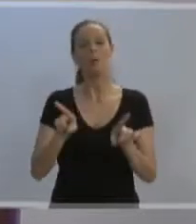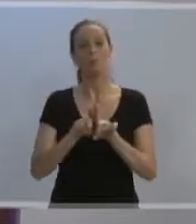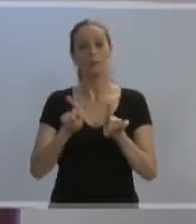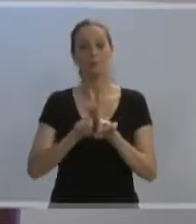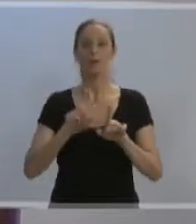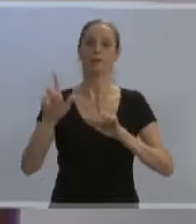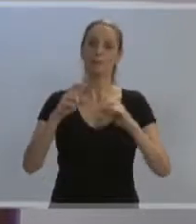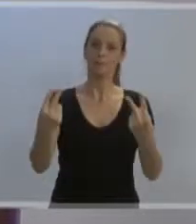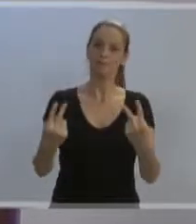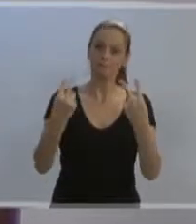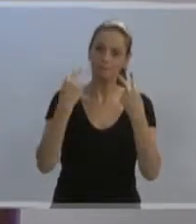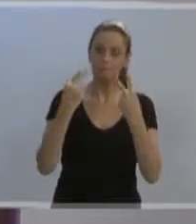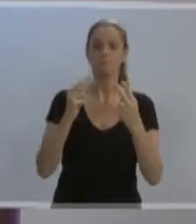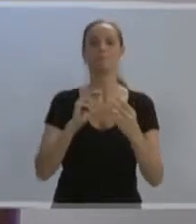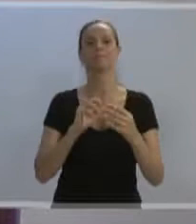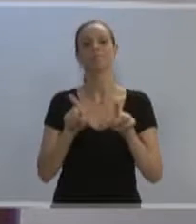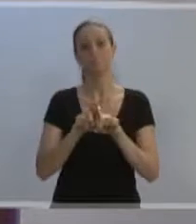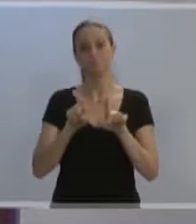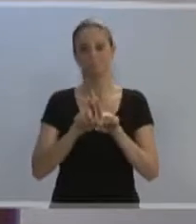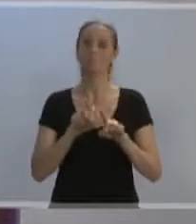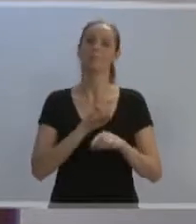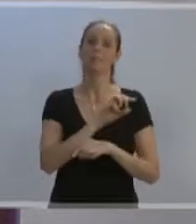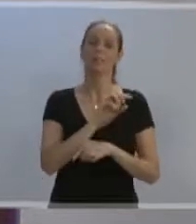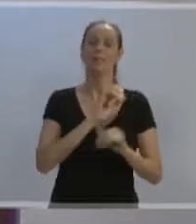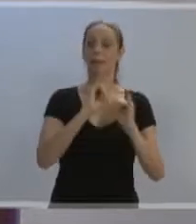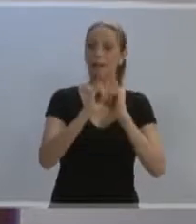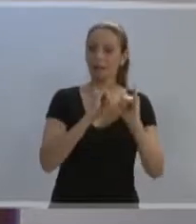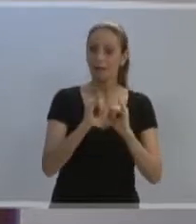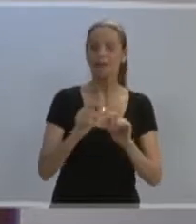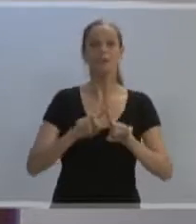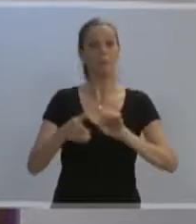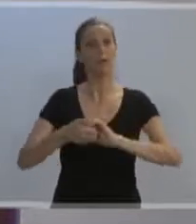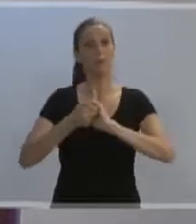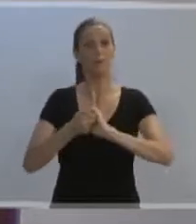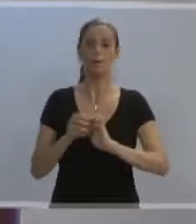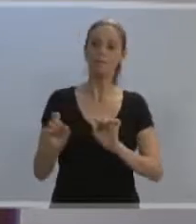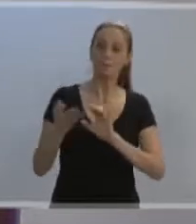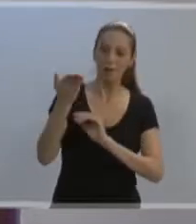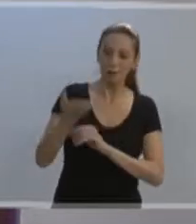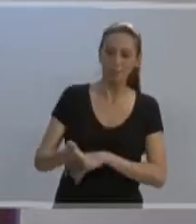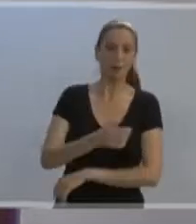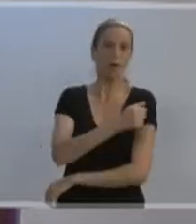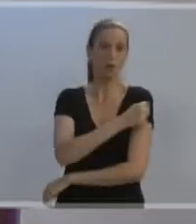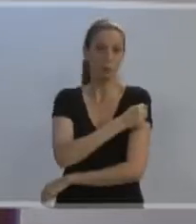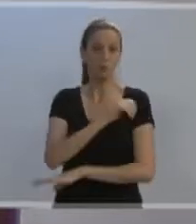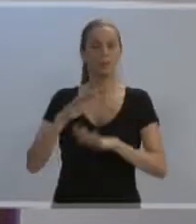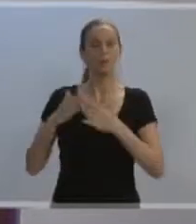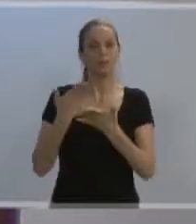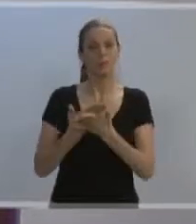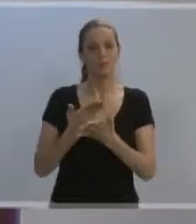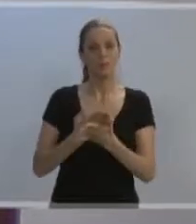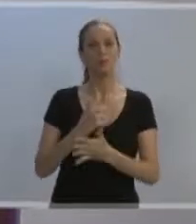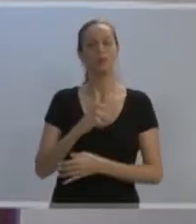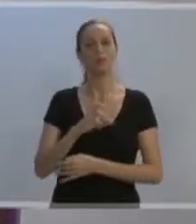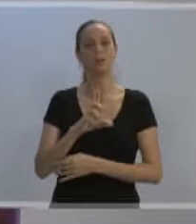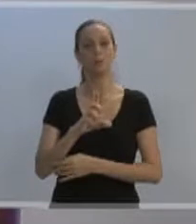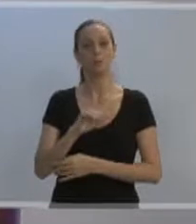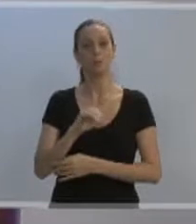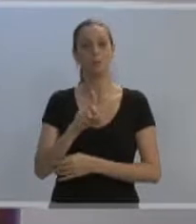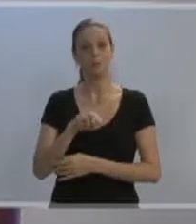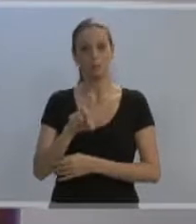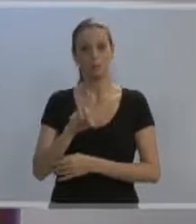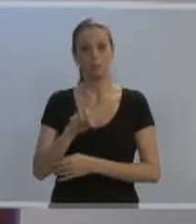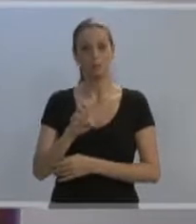de comunicação dessa casa, mas faço um cumprimento muito especial aos alunos aqui do Colégio Luiz Delfino que estão nos acompanhando nessa tarde,